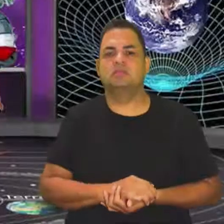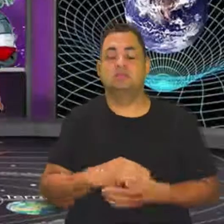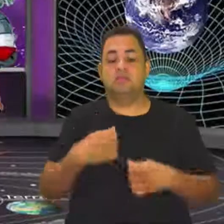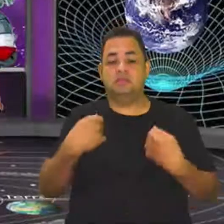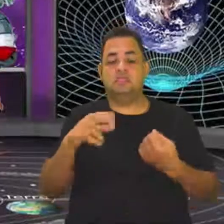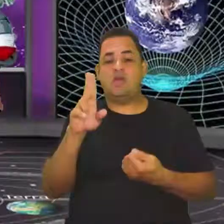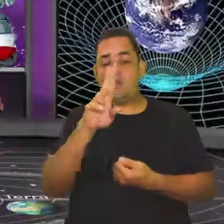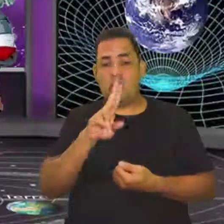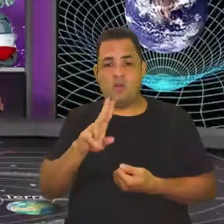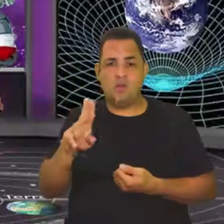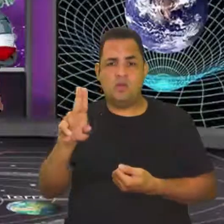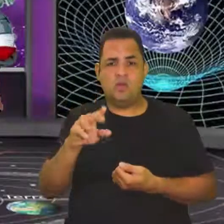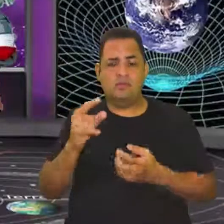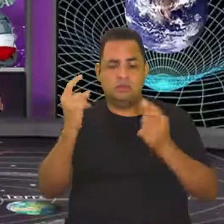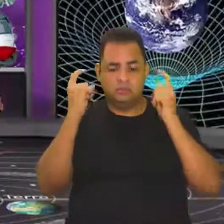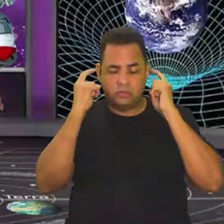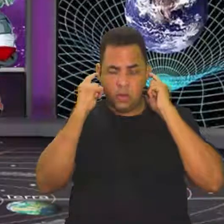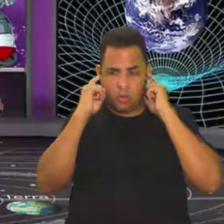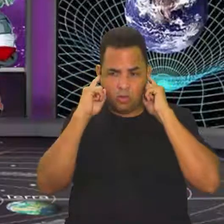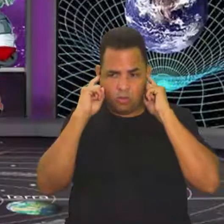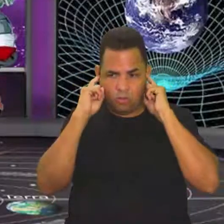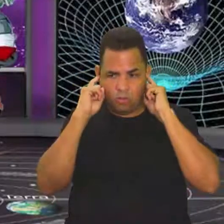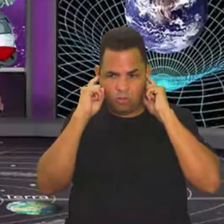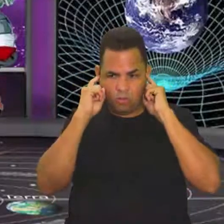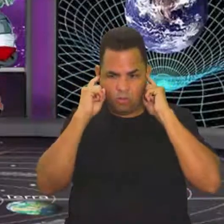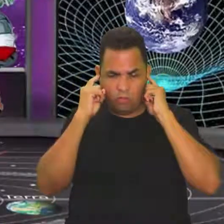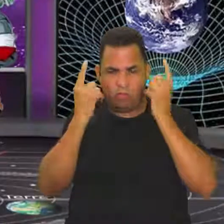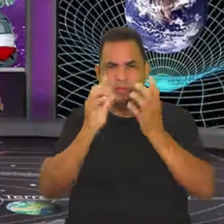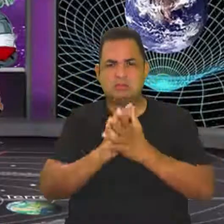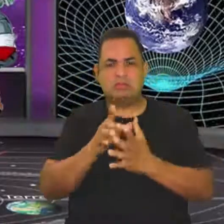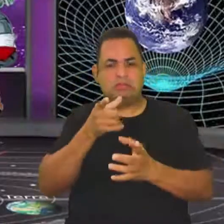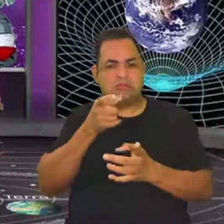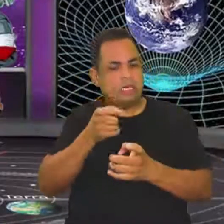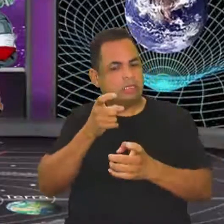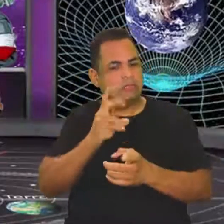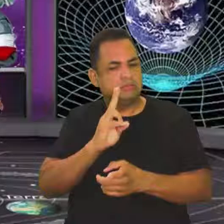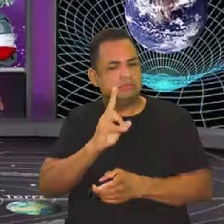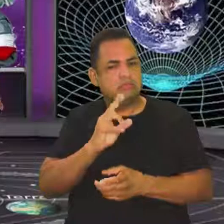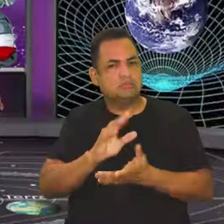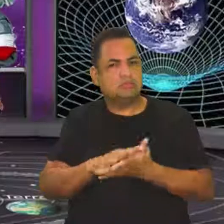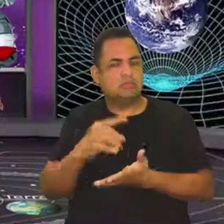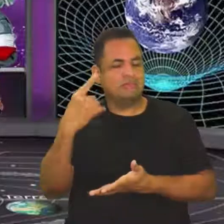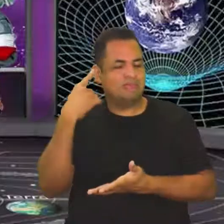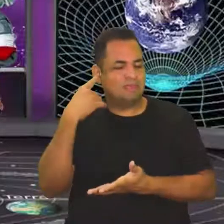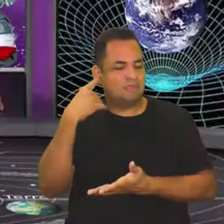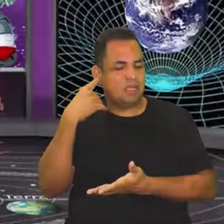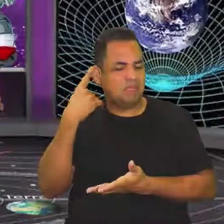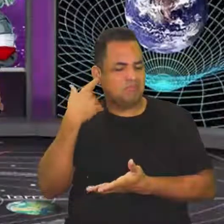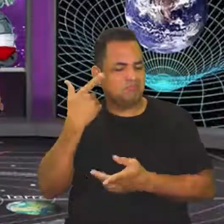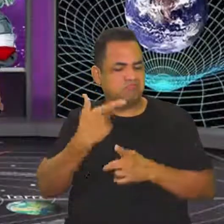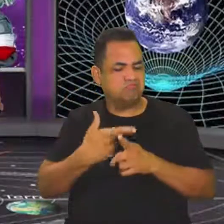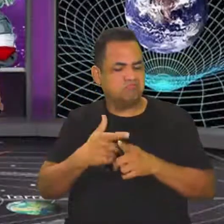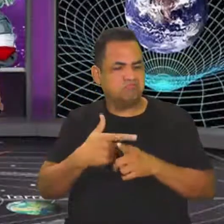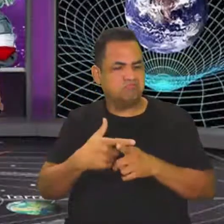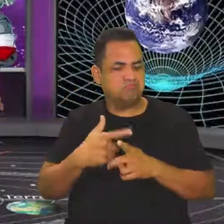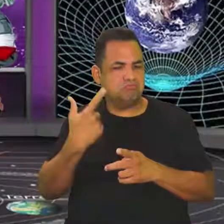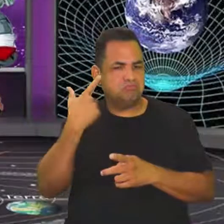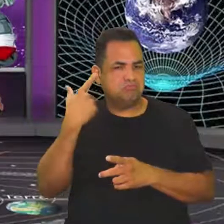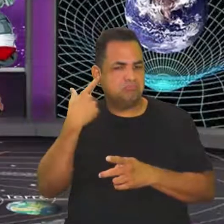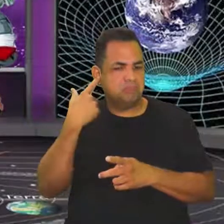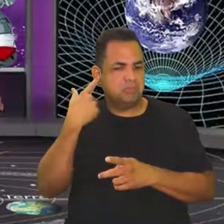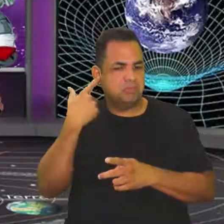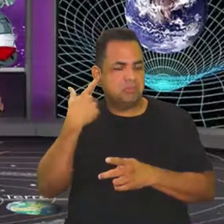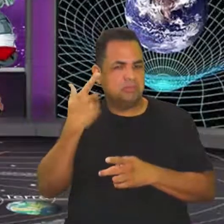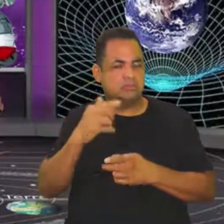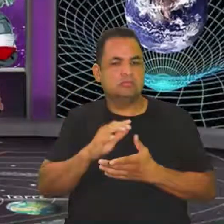utilizando até um abafador, porque se você ficar atirando muito tempo, vai acontecer o quê? Vai prejudicar, porque o som é muito alto. Então, é